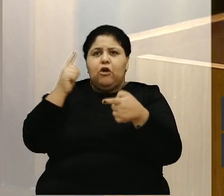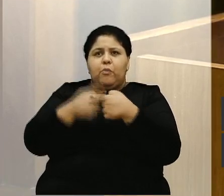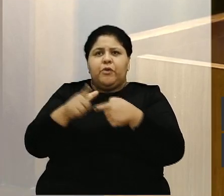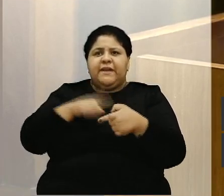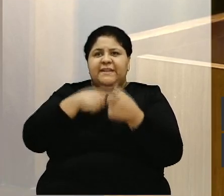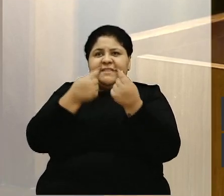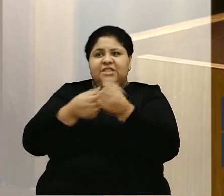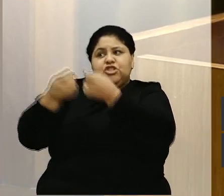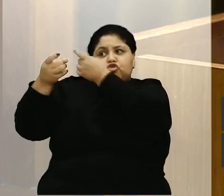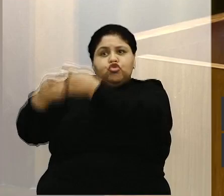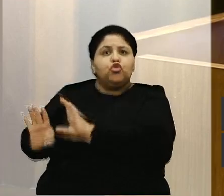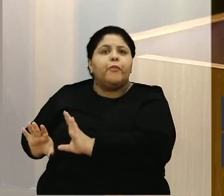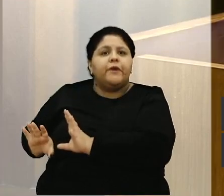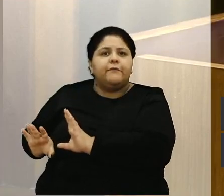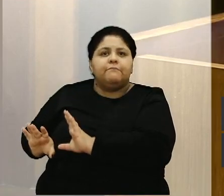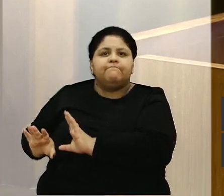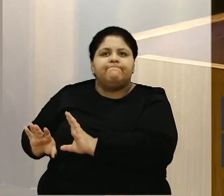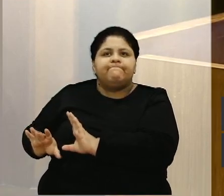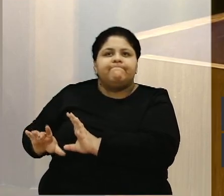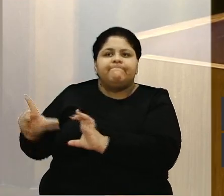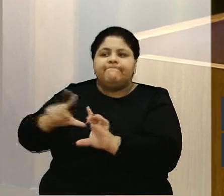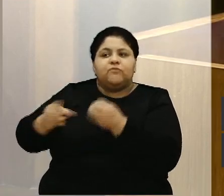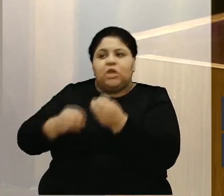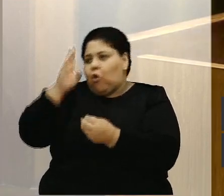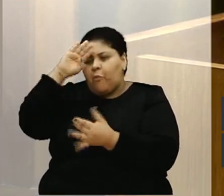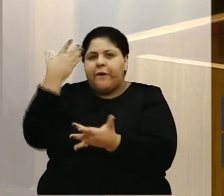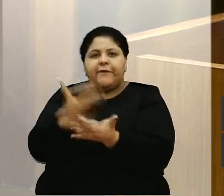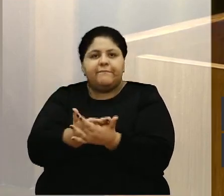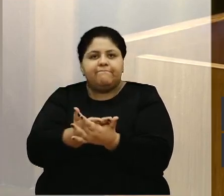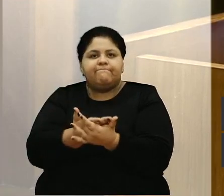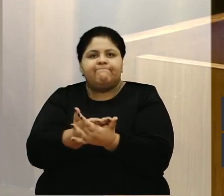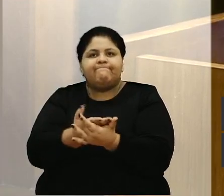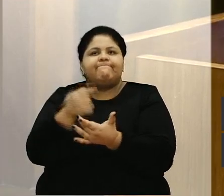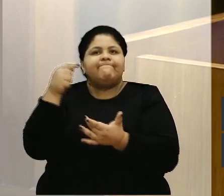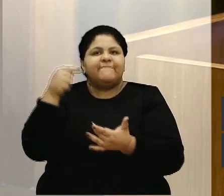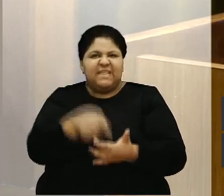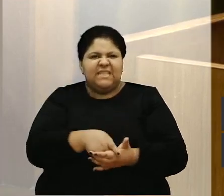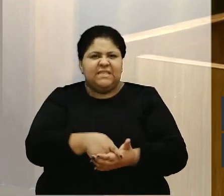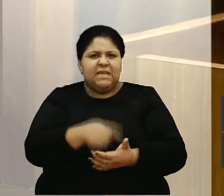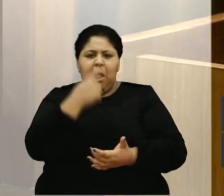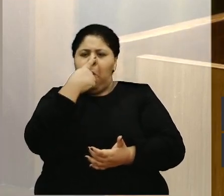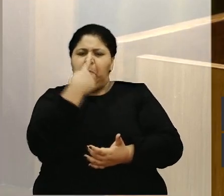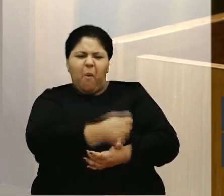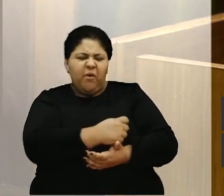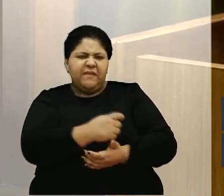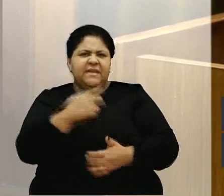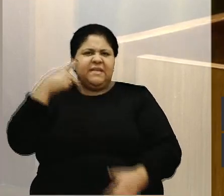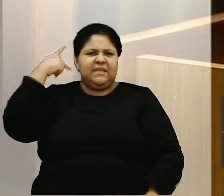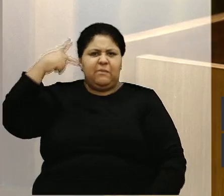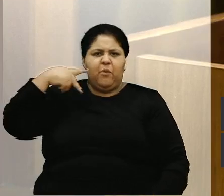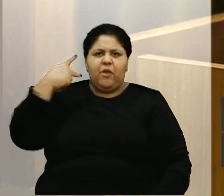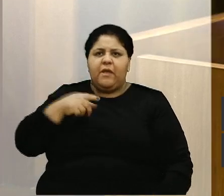de mágica. É inacreditável, mas essa é a sujeira da política, e quando as